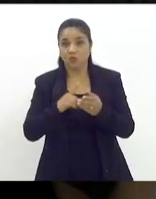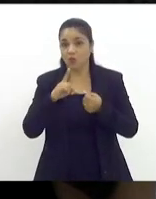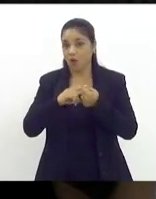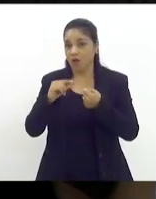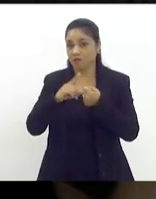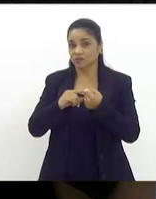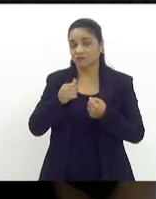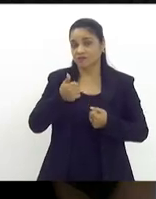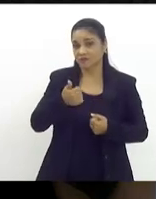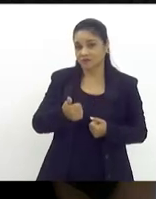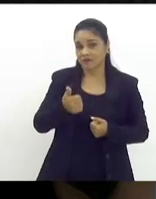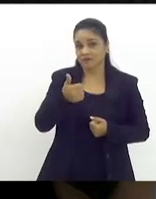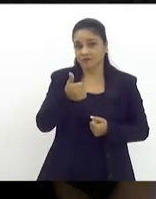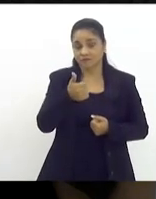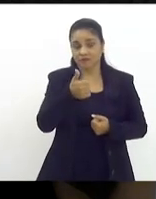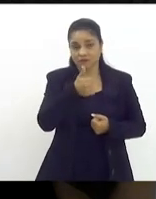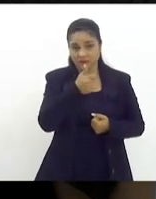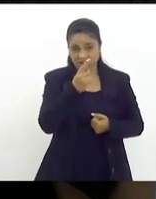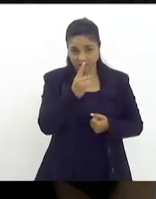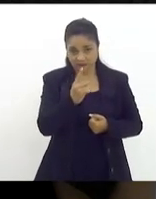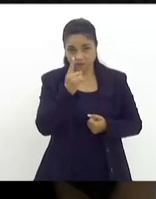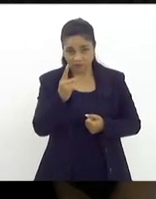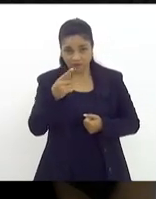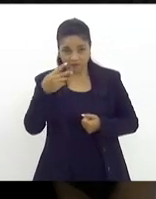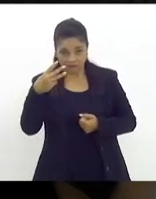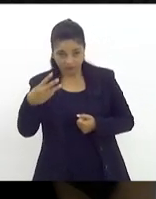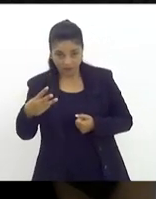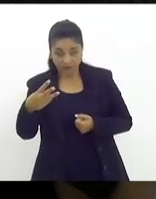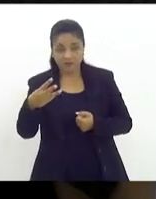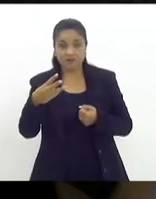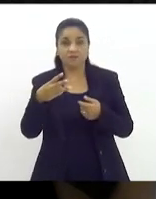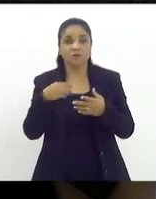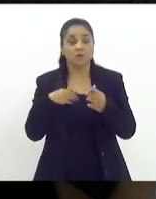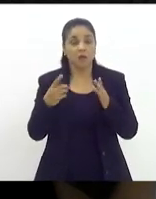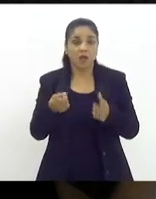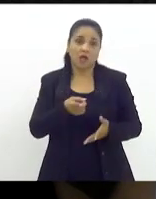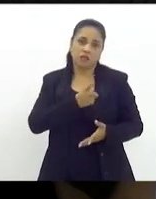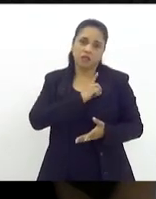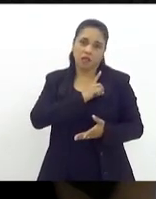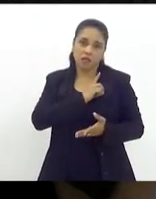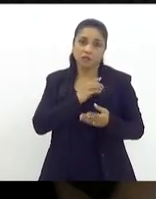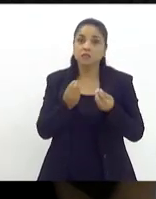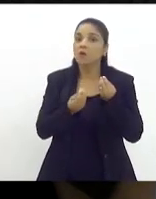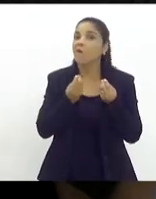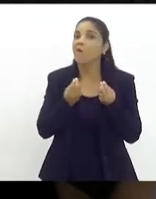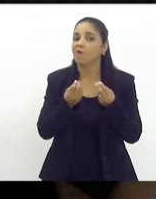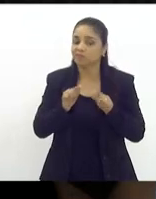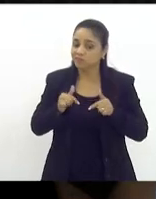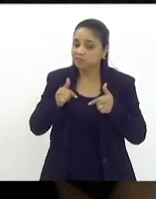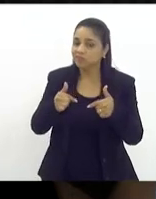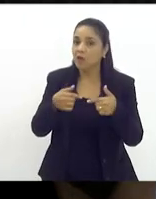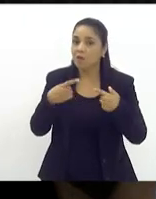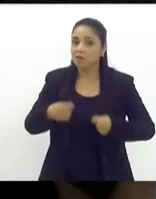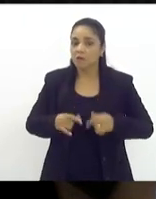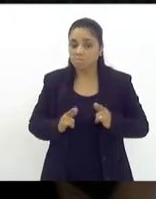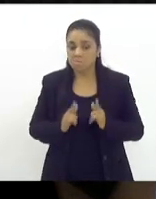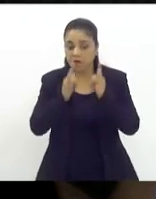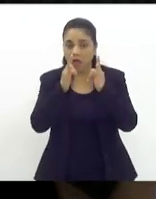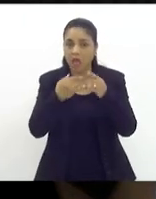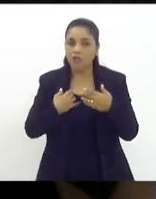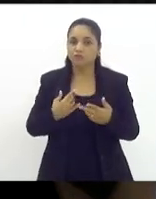da DCT. Cadê o impacto? Uma delegacia não funciona no ar, né? Precisa de prédio,